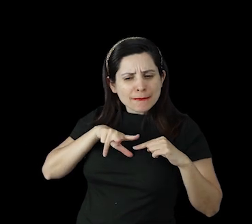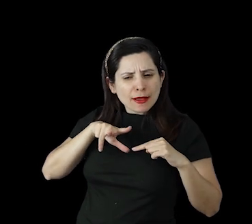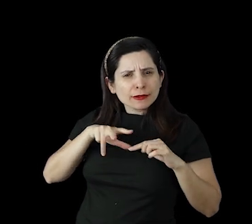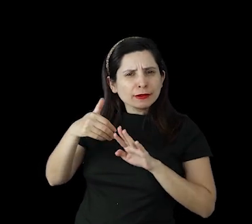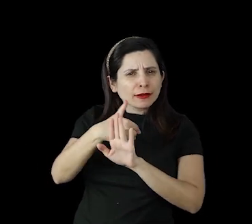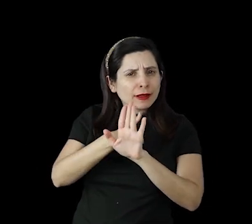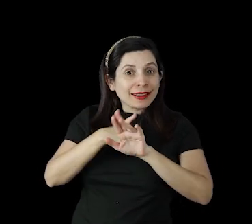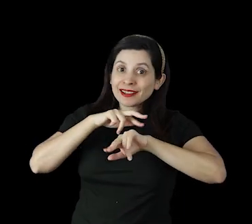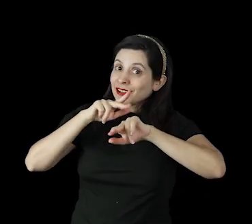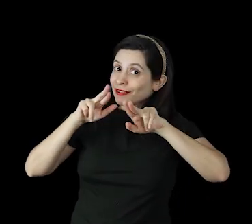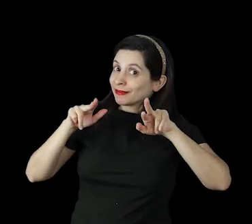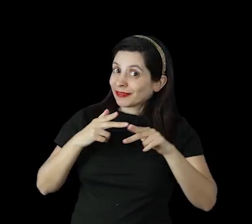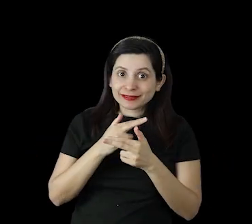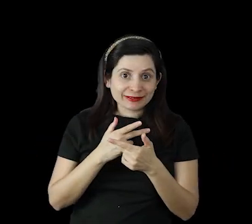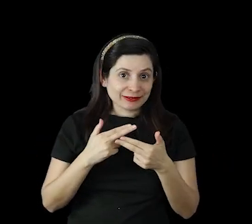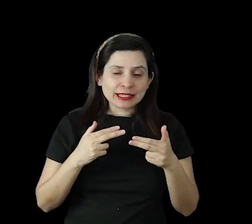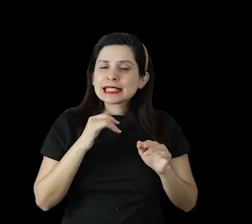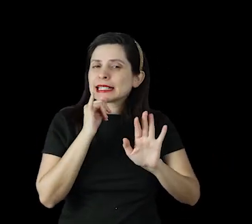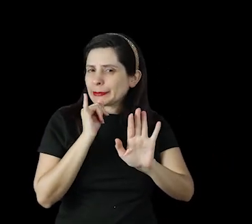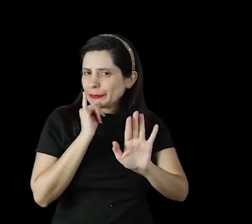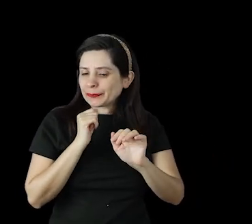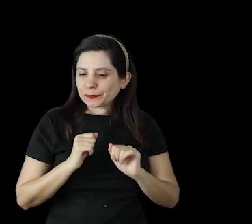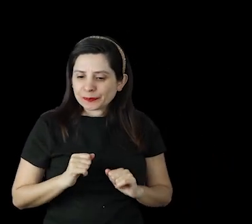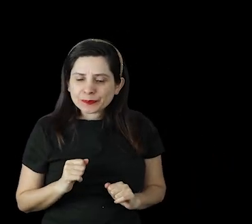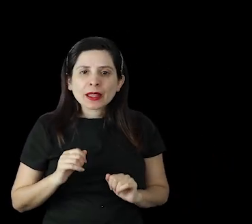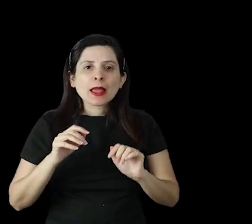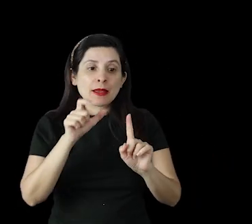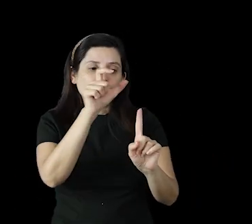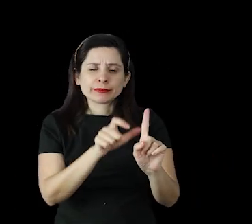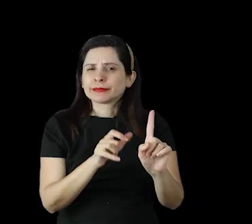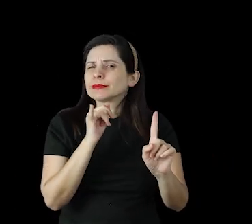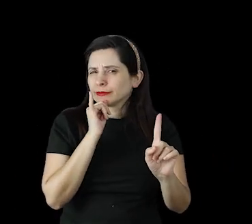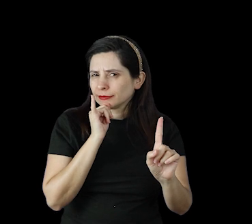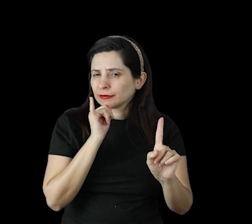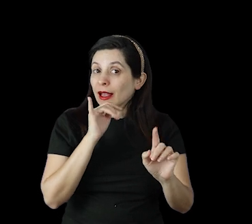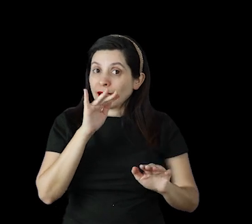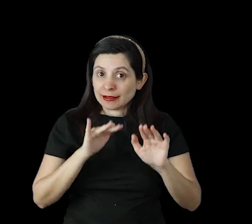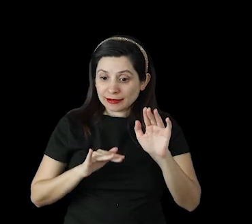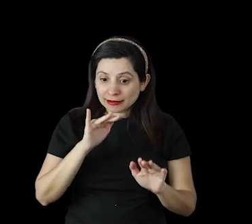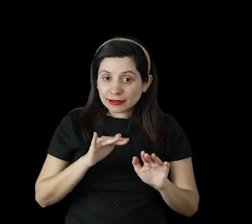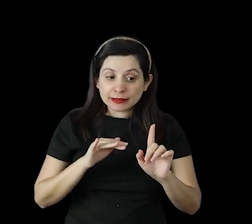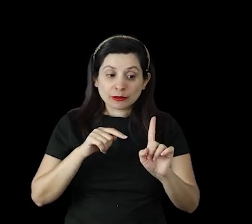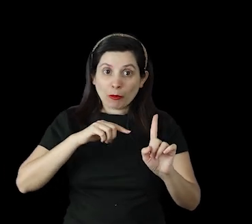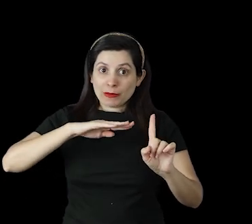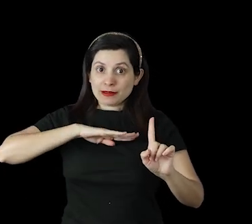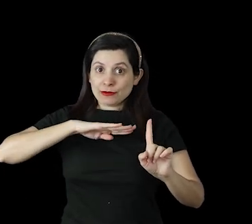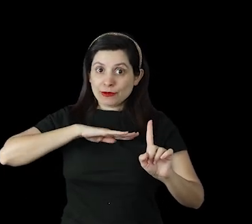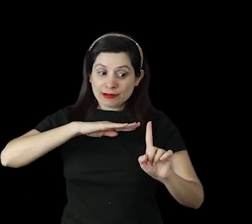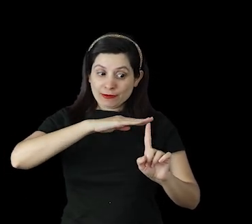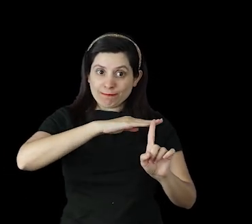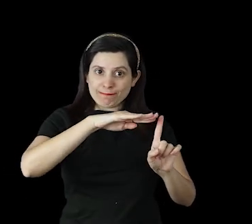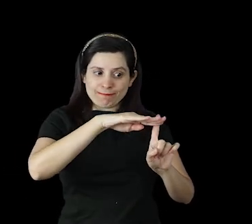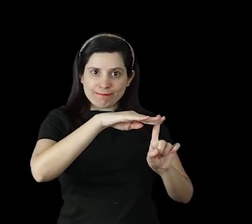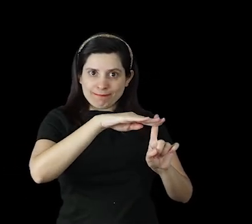muita coisa, né. Às vezes, por exemplo, eu pego um personagem, às vezes eu pego uma situação,